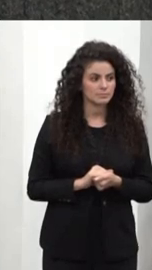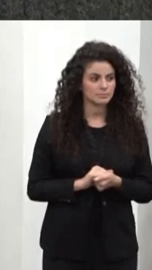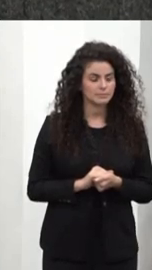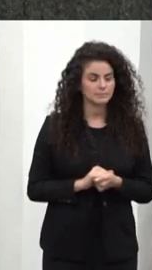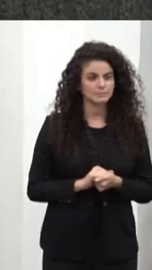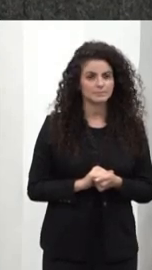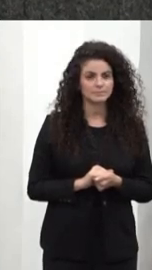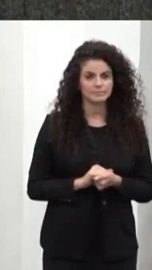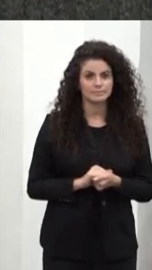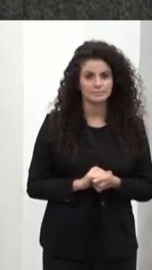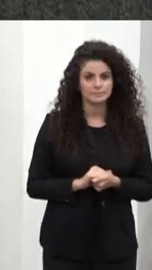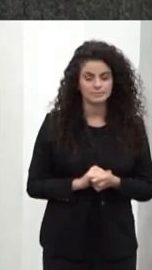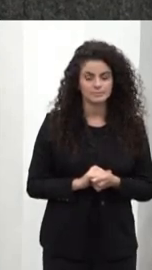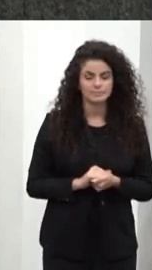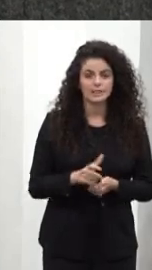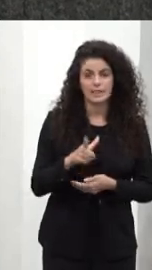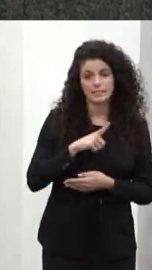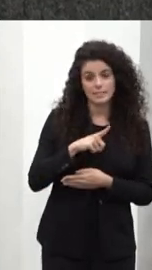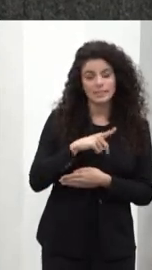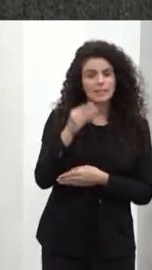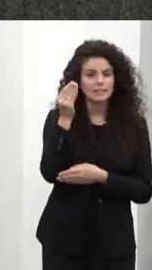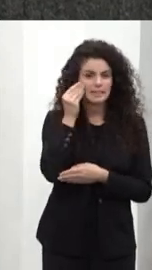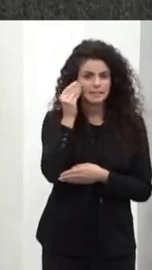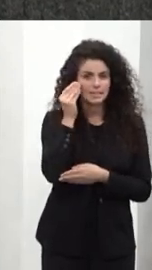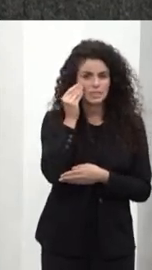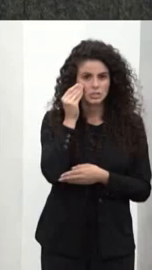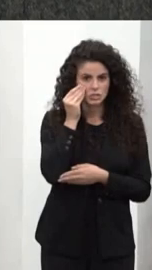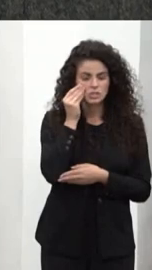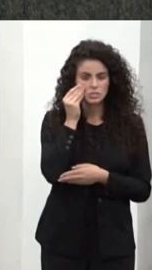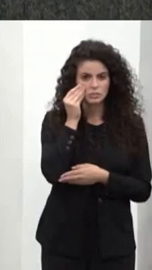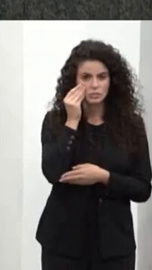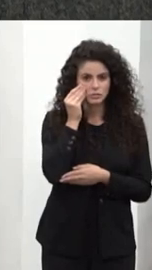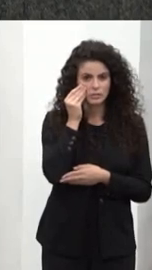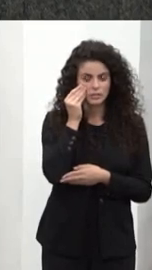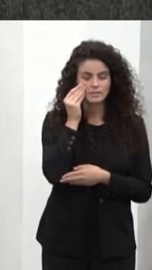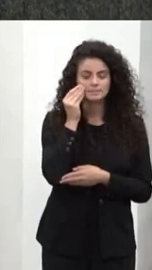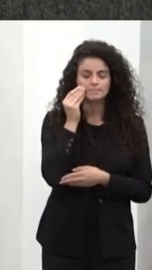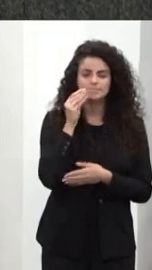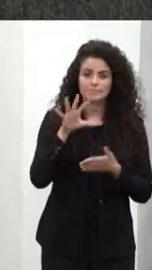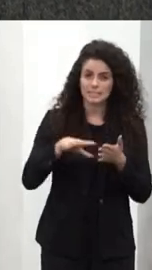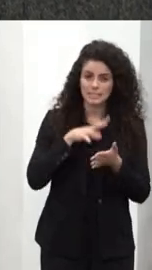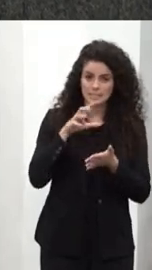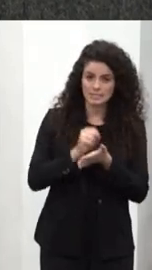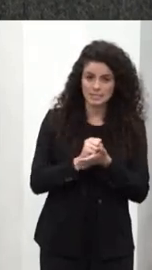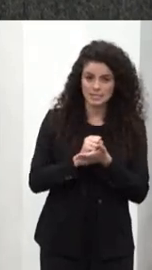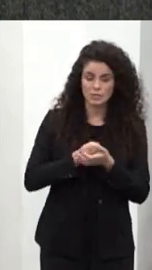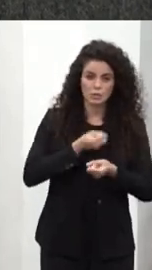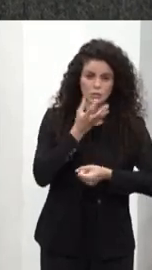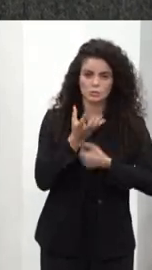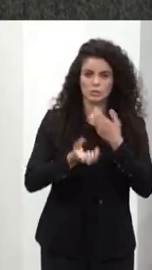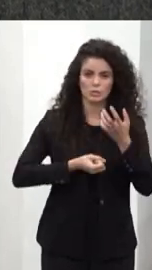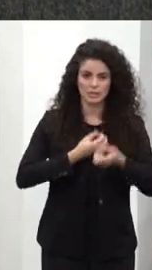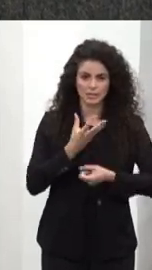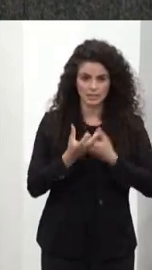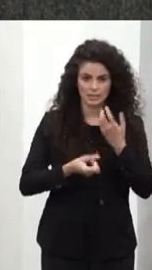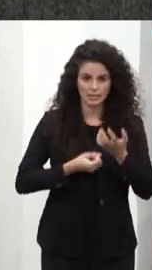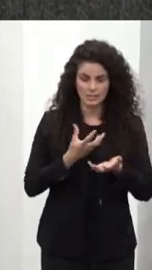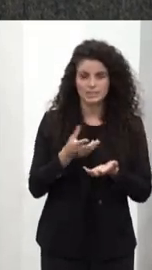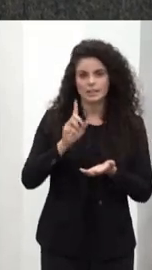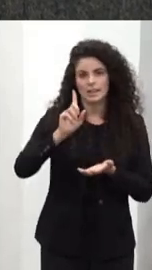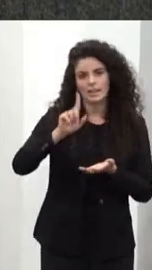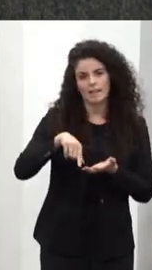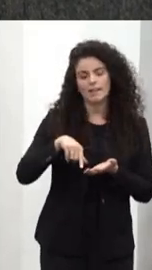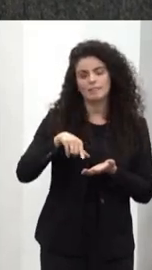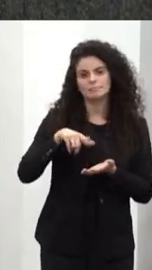isso existe a busca ativa e as inscrições orais né que são